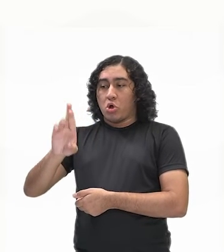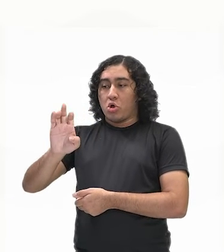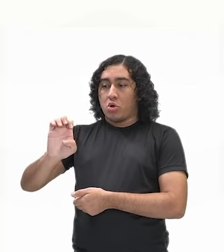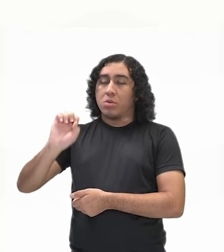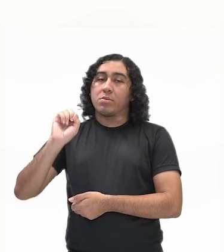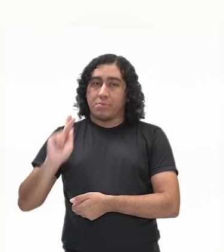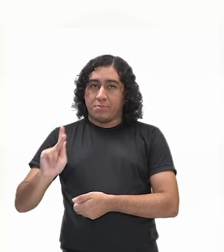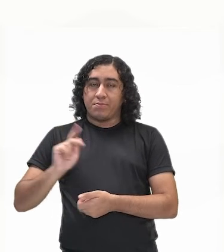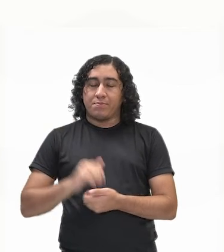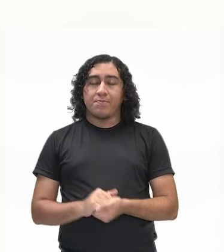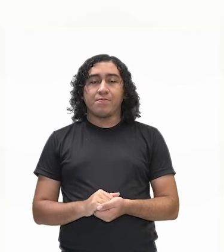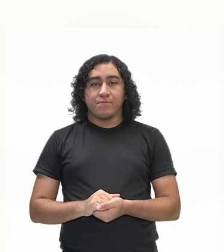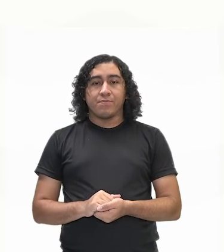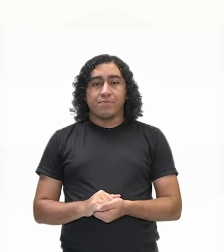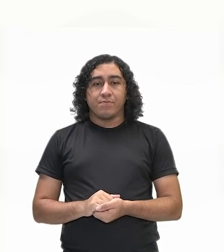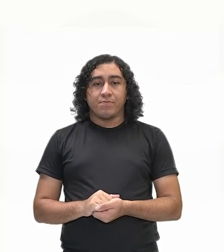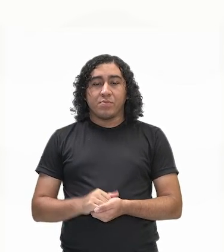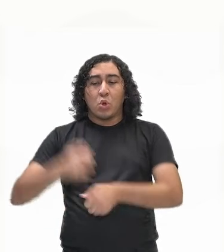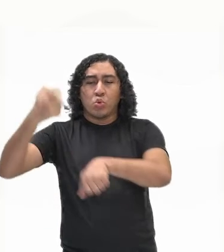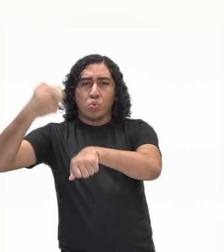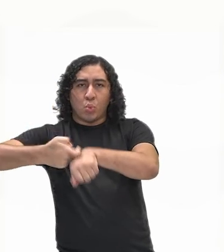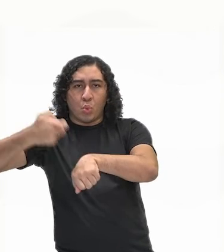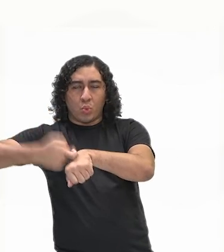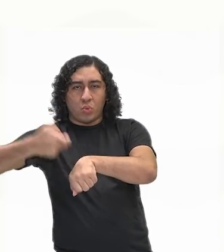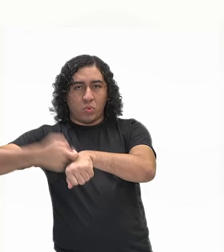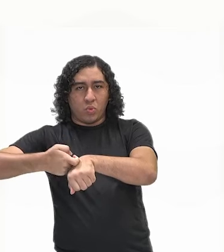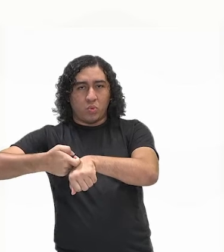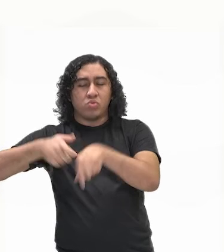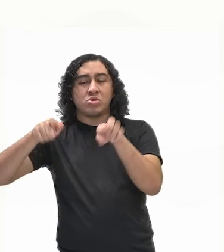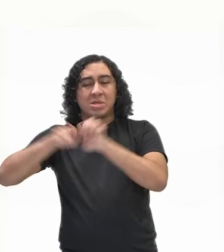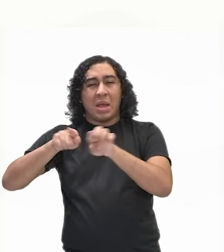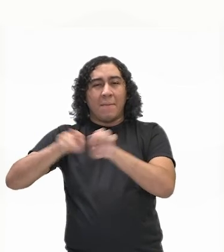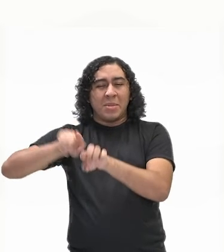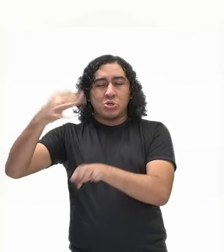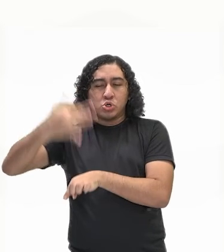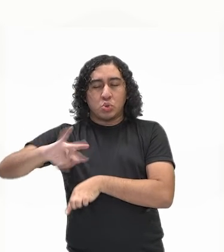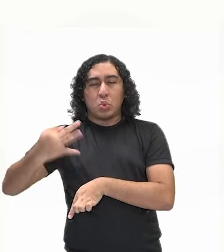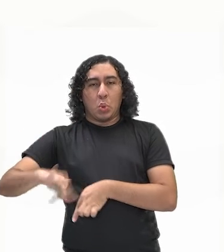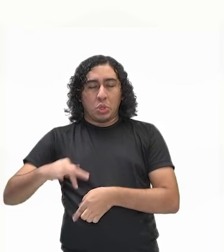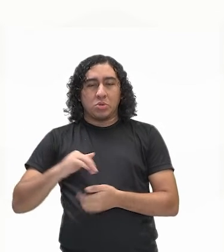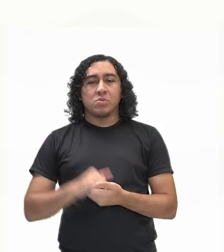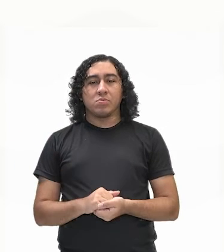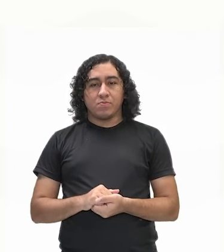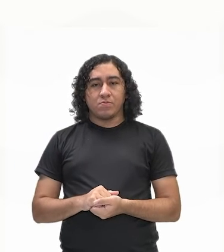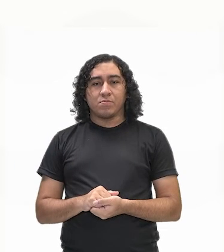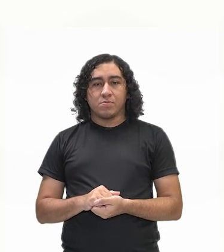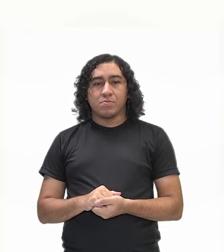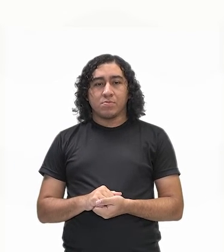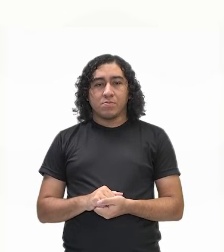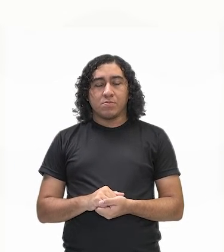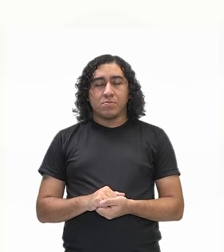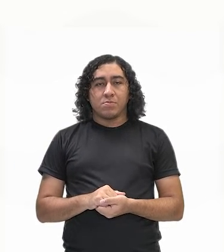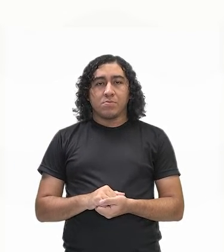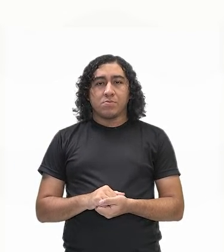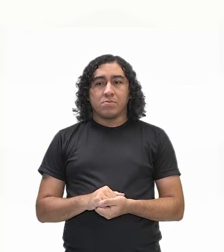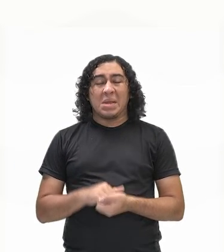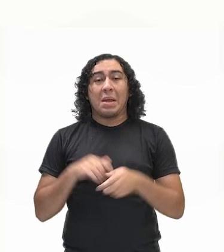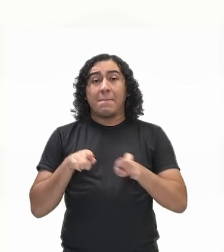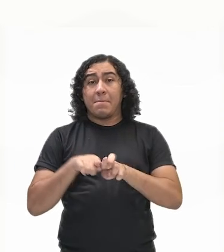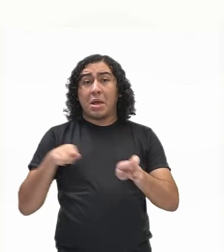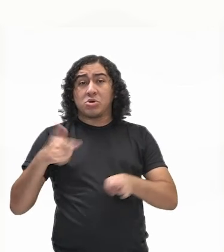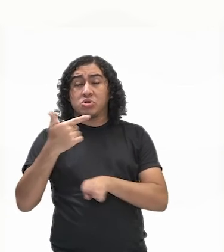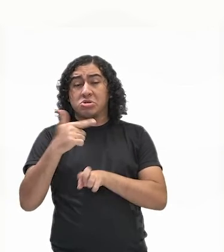É a palavrinha sore, ok? Então, ele diz que estava rígido, duro, né? And sore, dolorido, but had